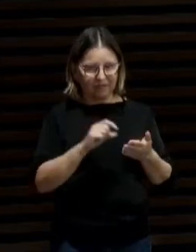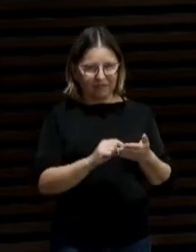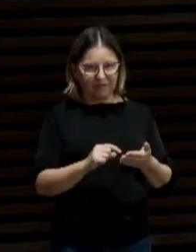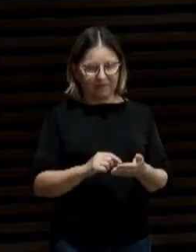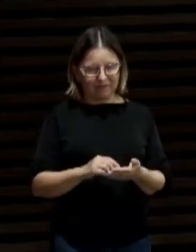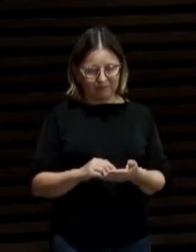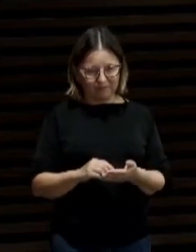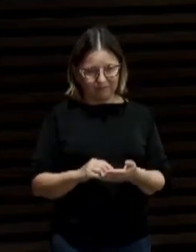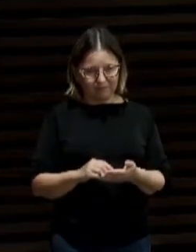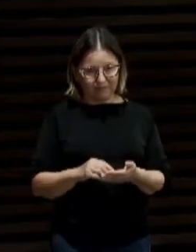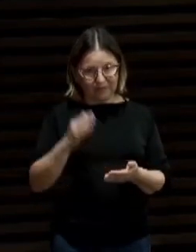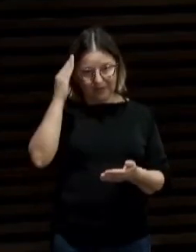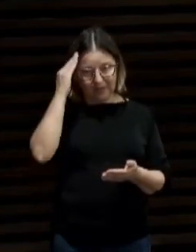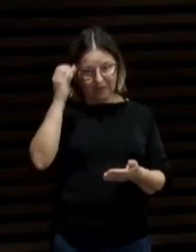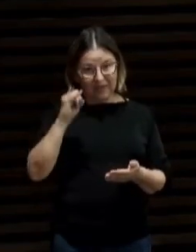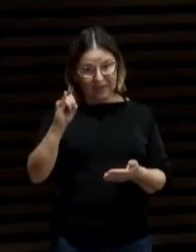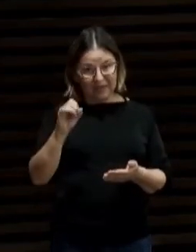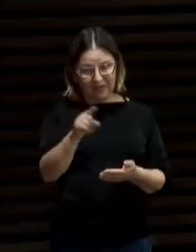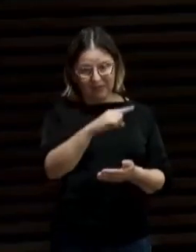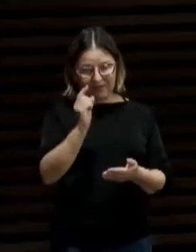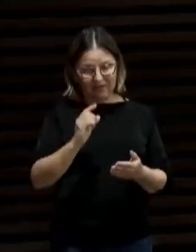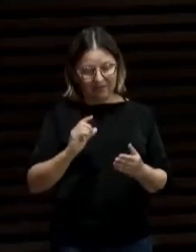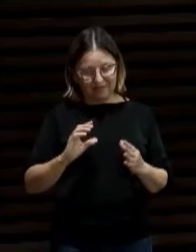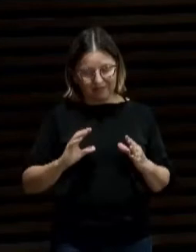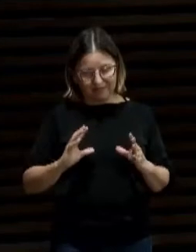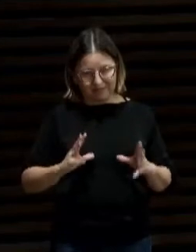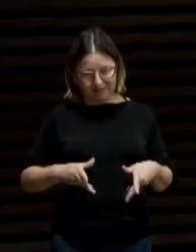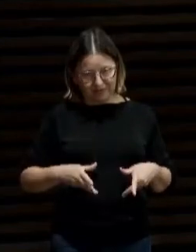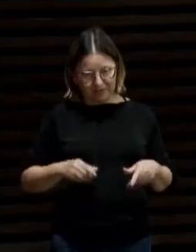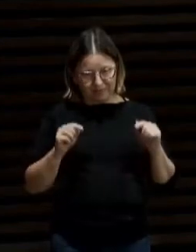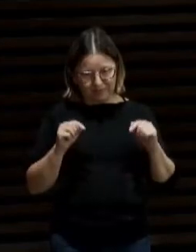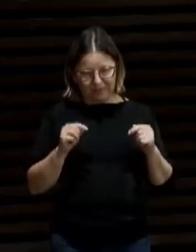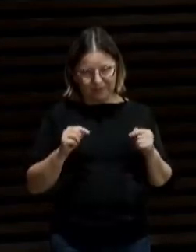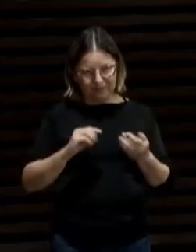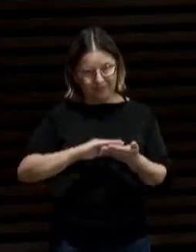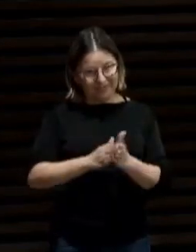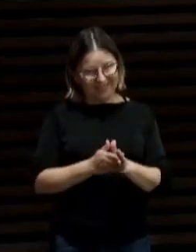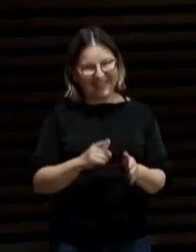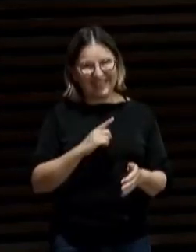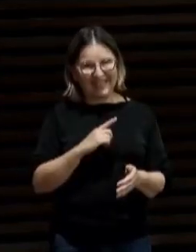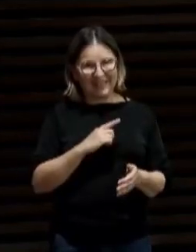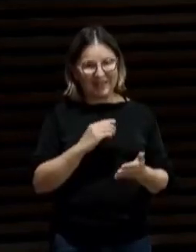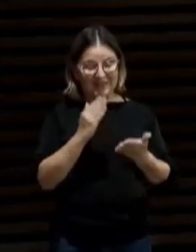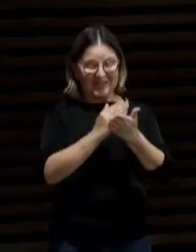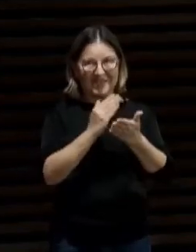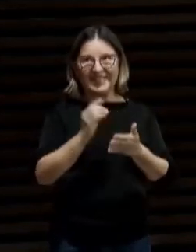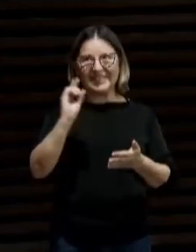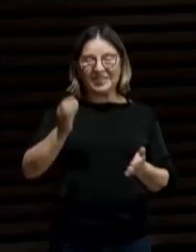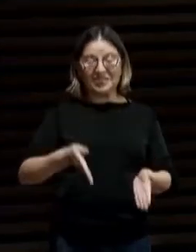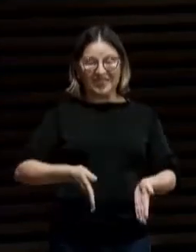Sabemos que, se a nossa casa terrestre deste tabernáculo se desfizer, temos da parte de Deus um